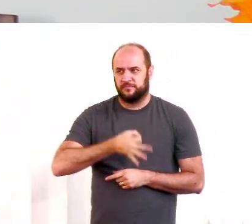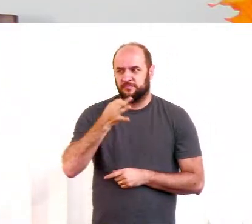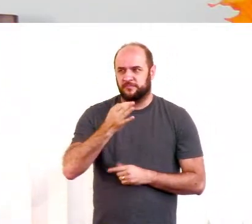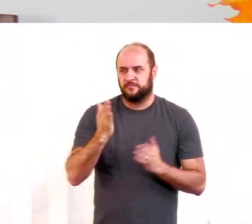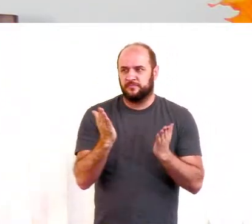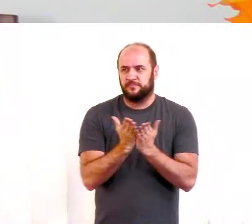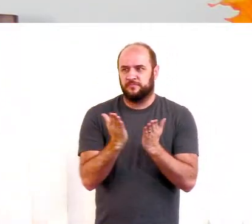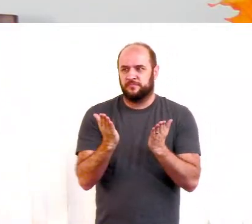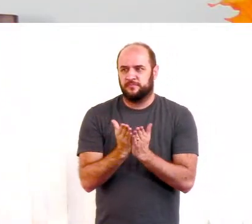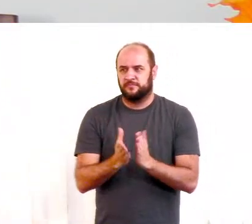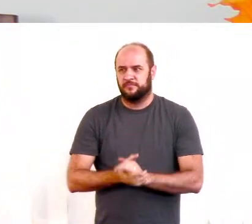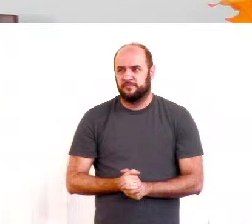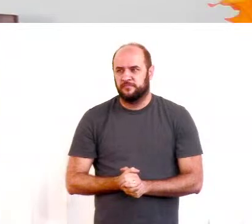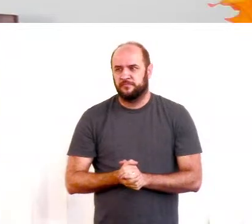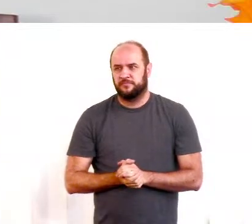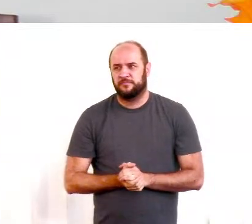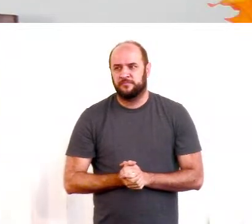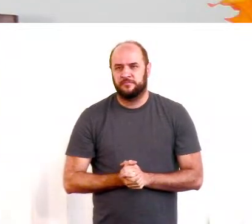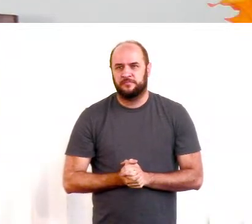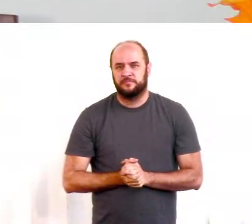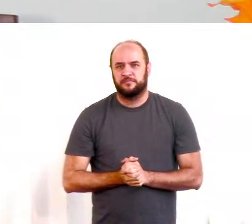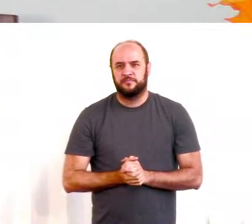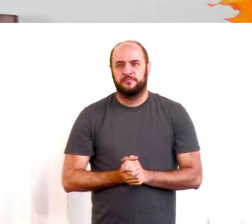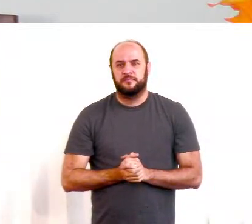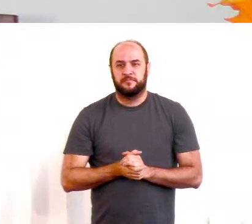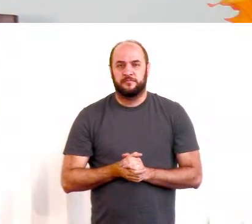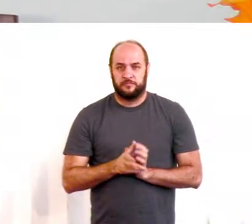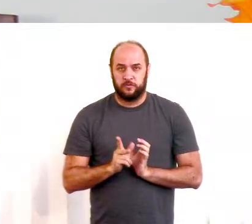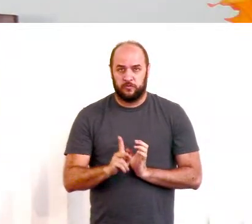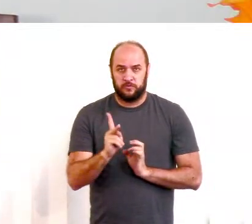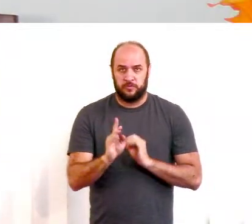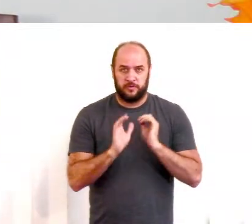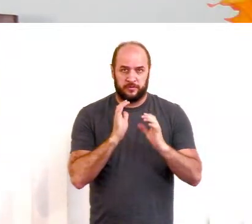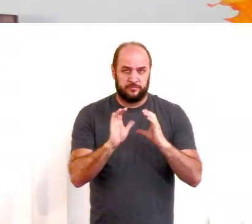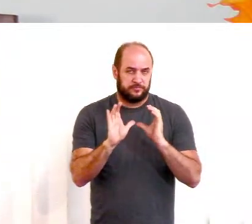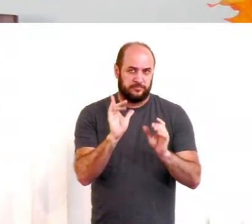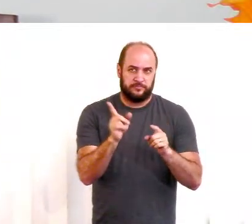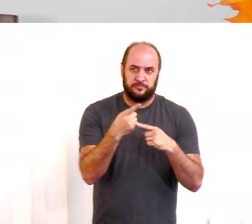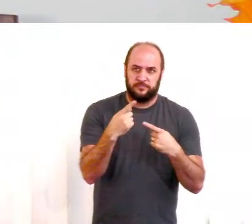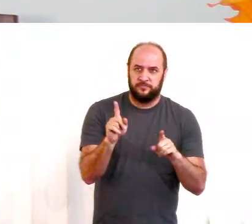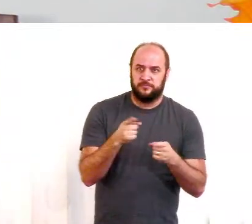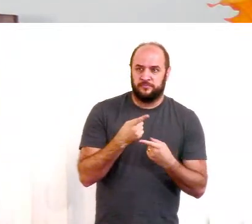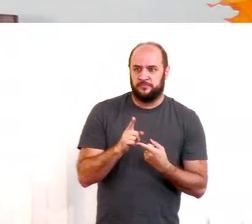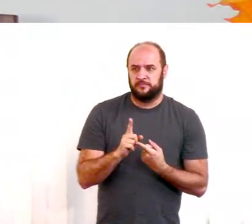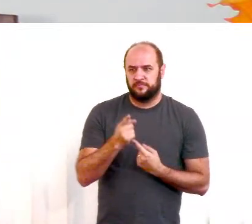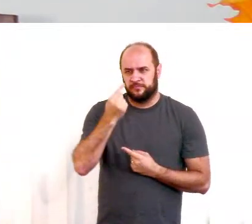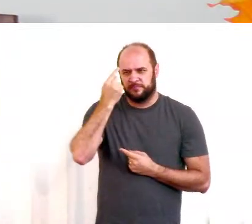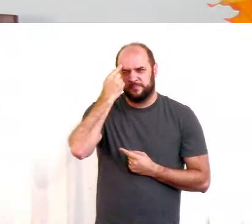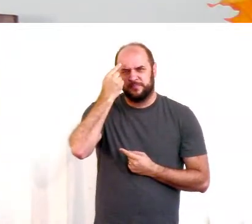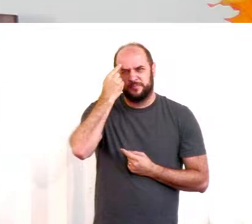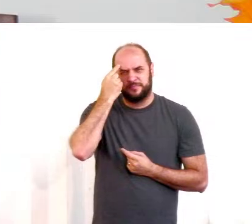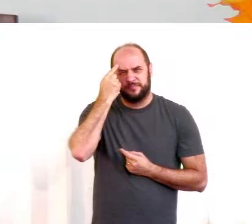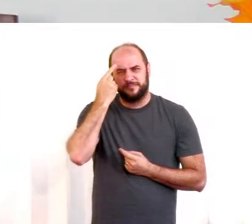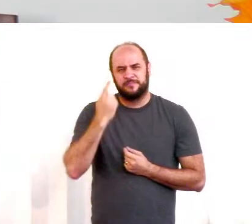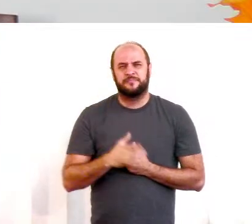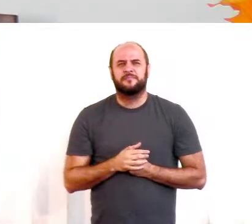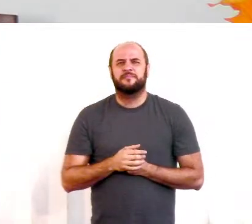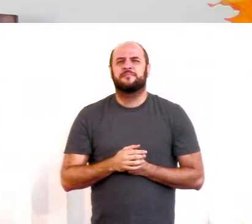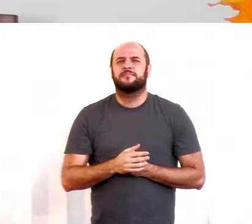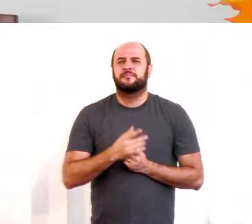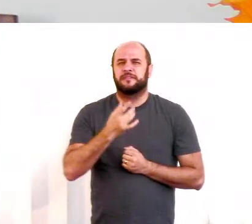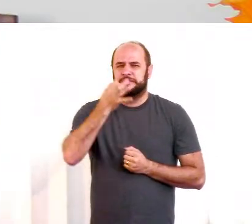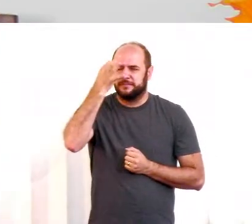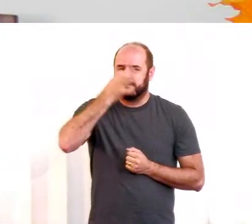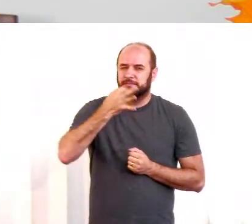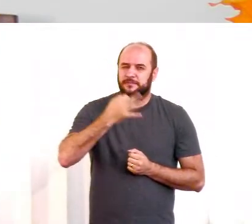crente. Enquanto estivermos cantando este hino, Pense nisso, na sua